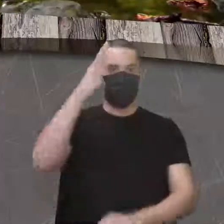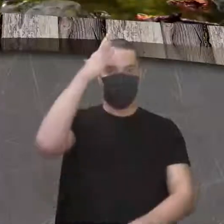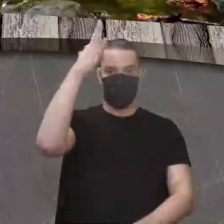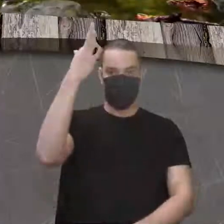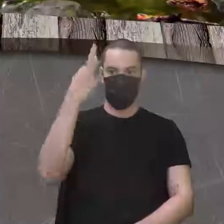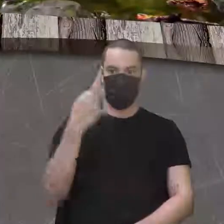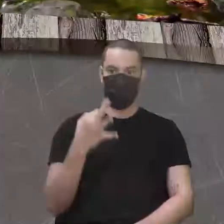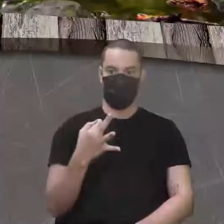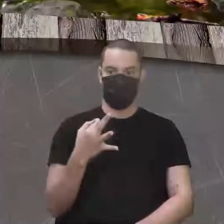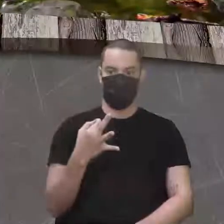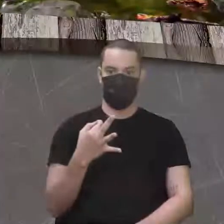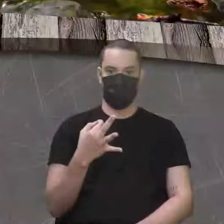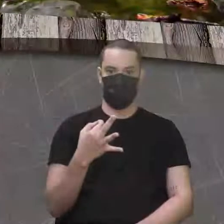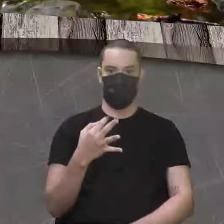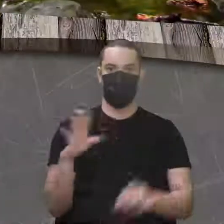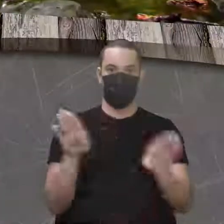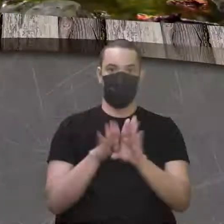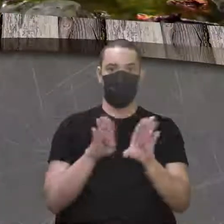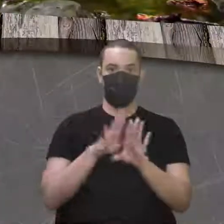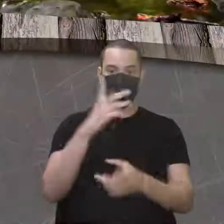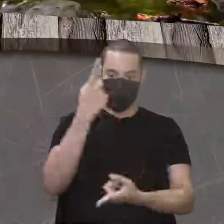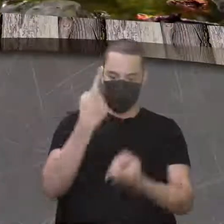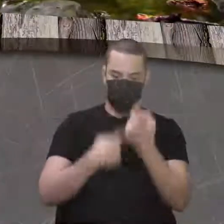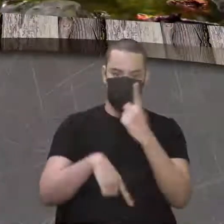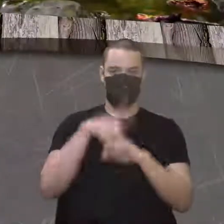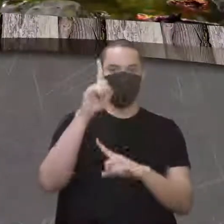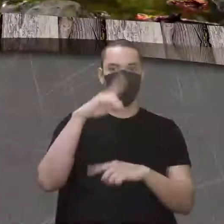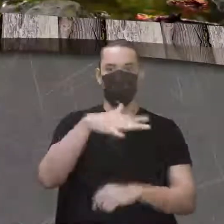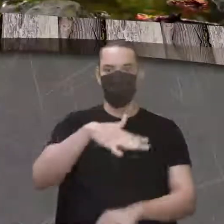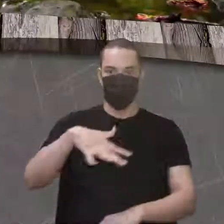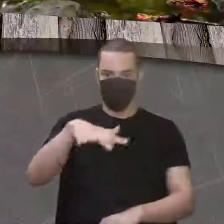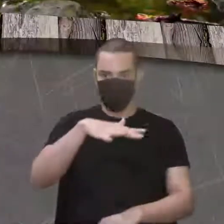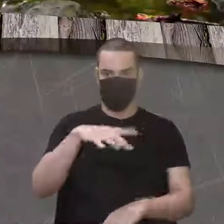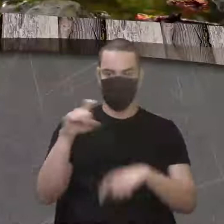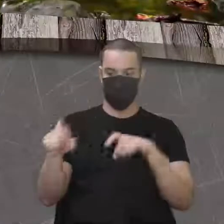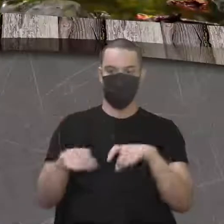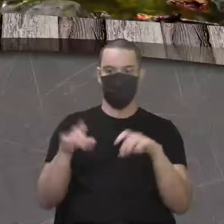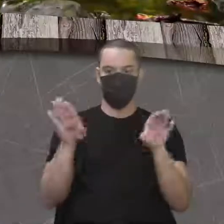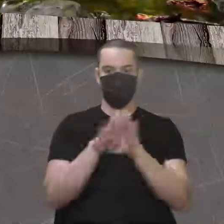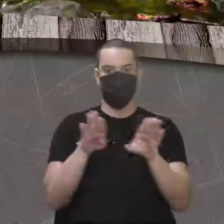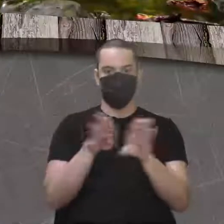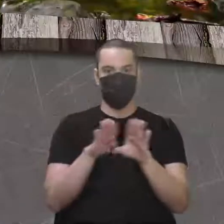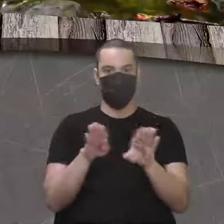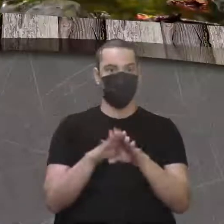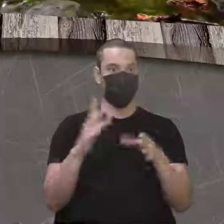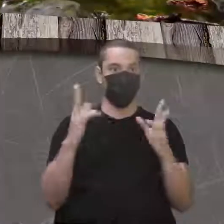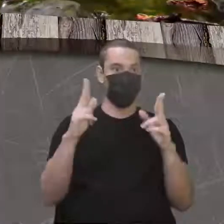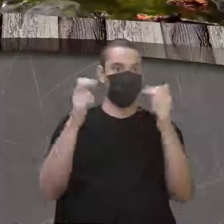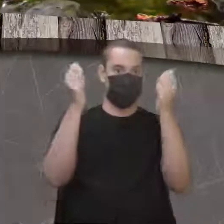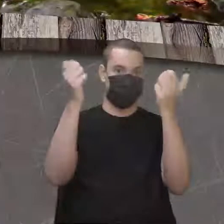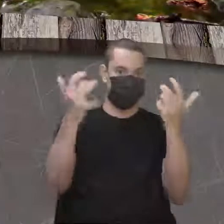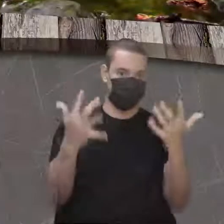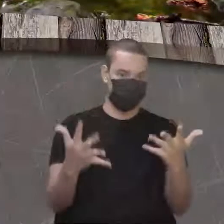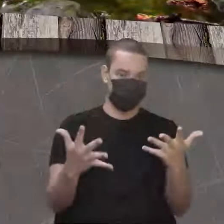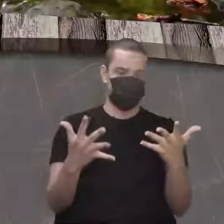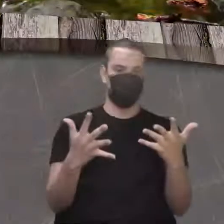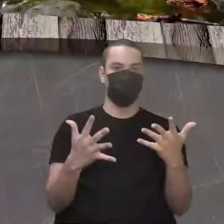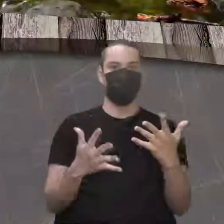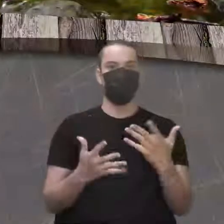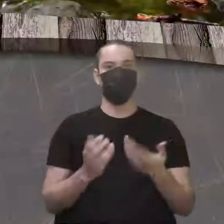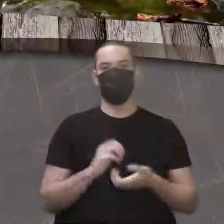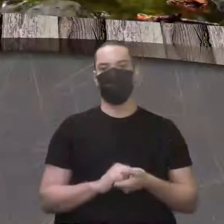compreender, né, e avançar, tanto na área de agricultura, como a gente deu exemplo aí na última, né, da